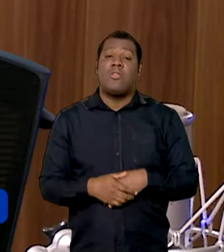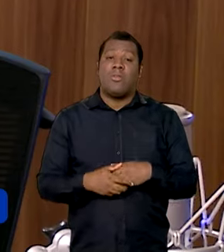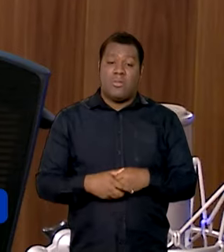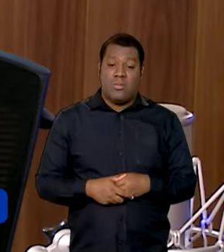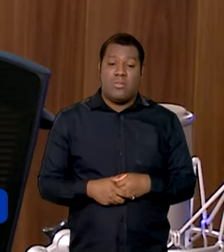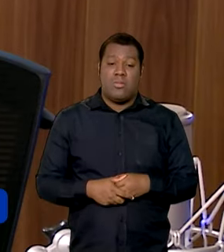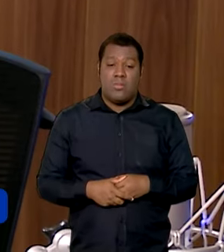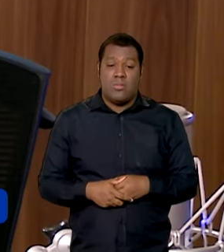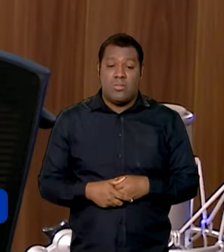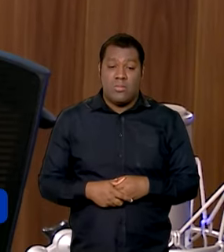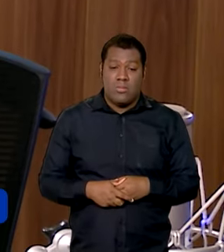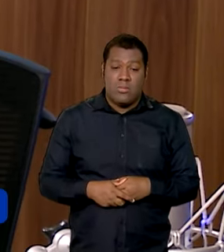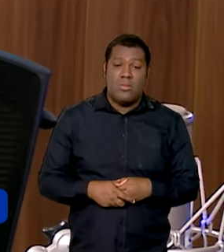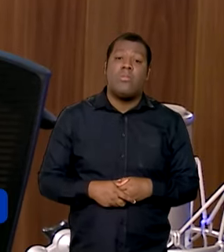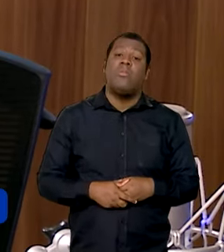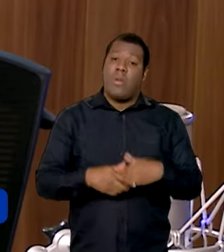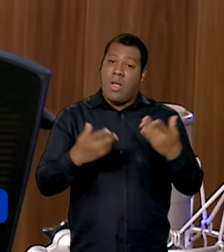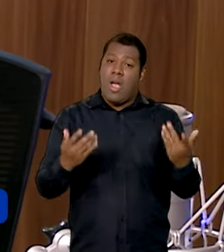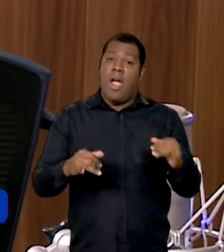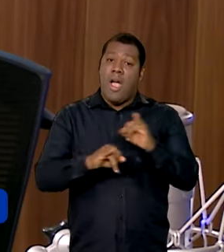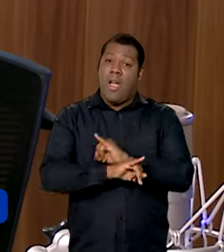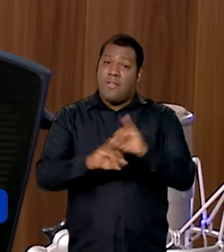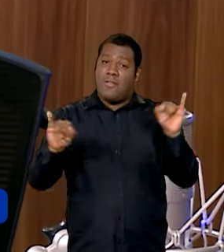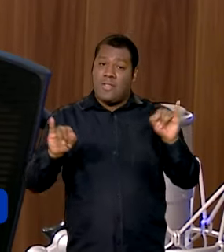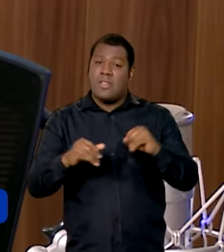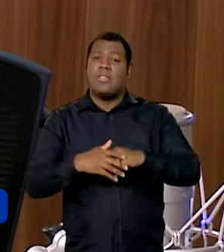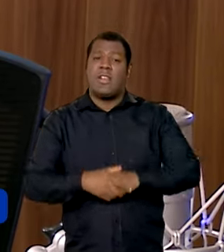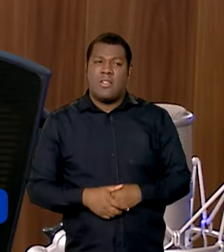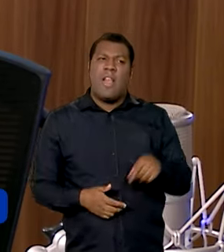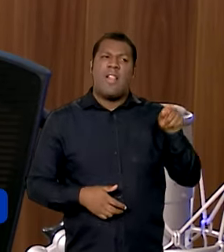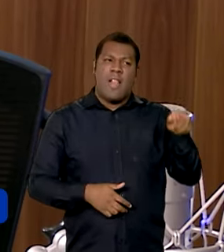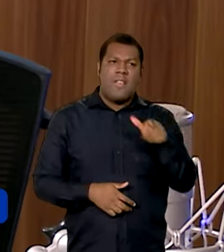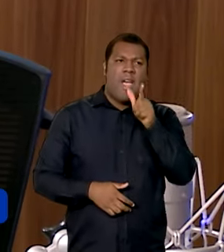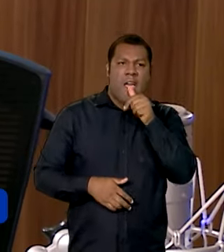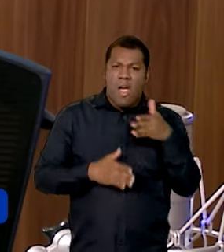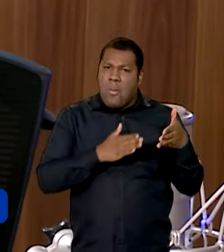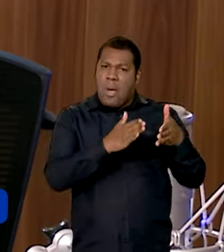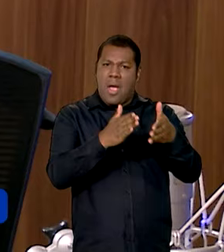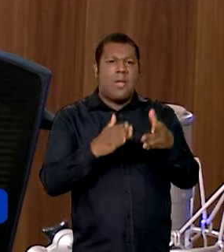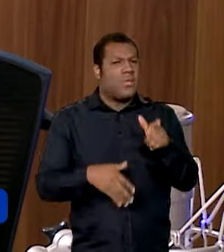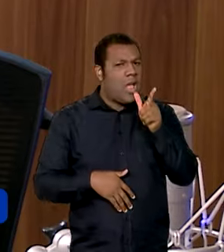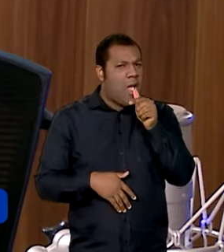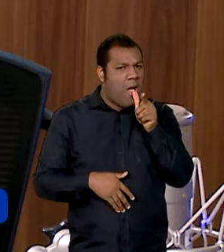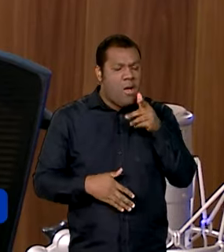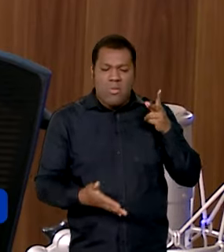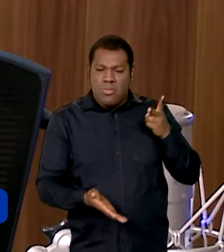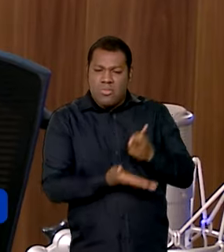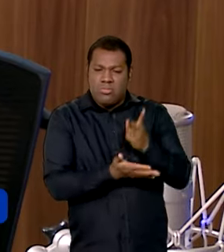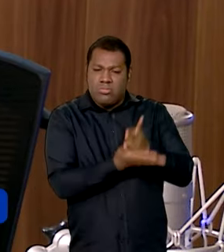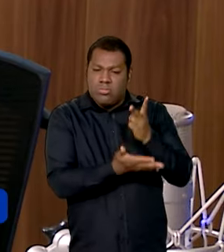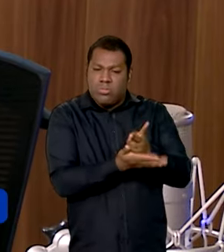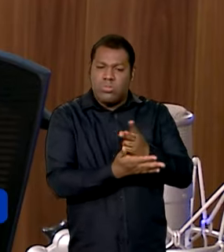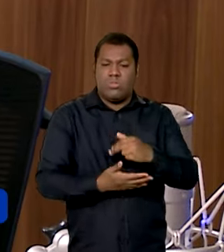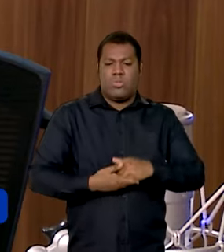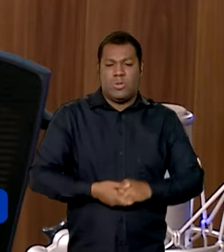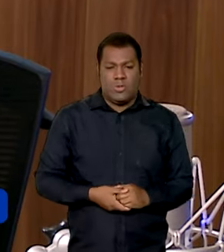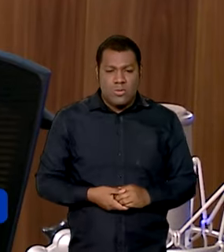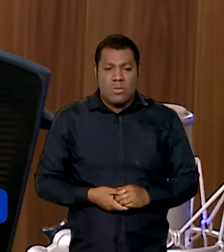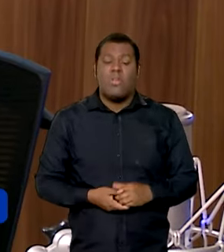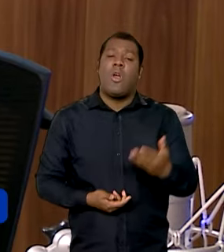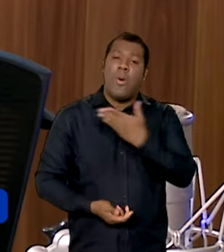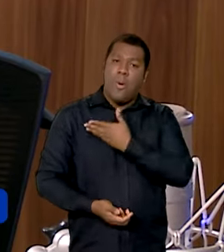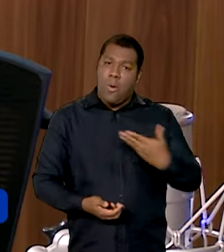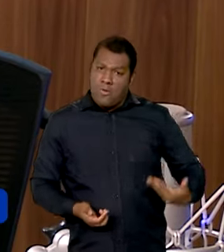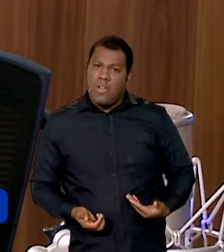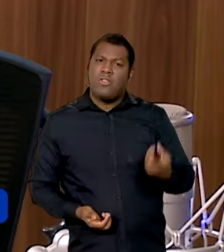era né que é mentira que a água tem sim que tá chegando que os recursos estão sendo alocado as